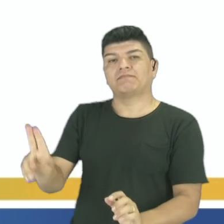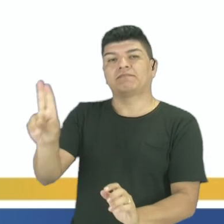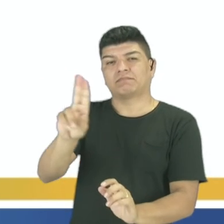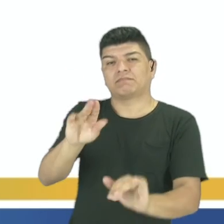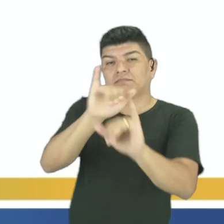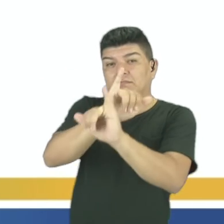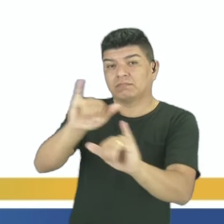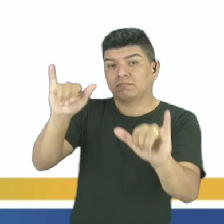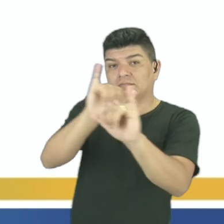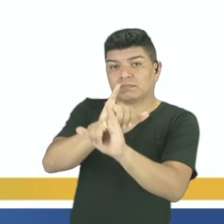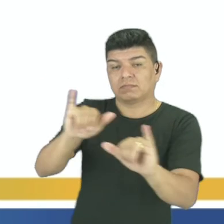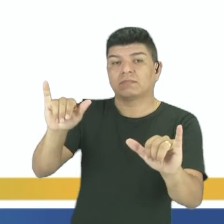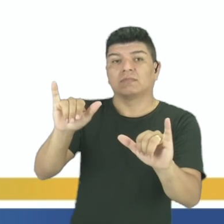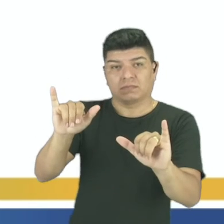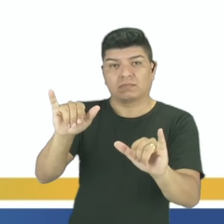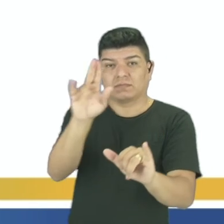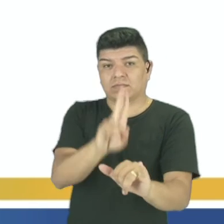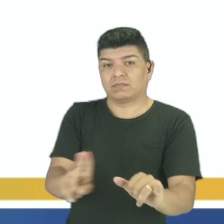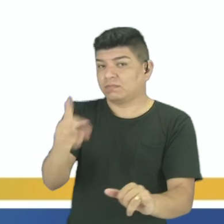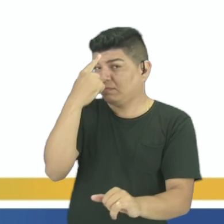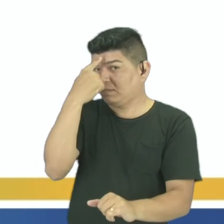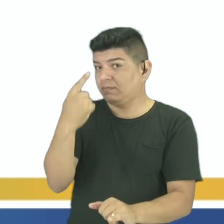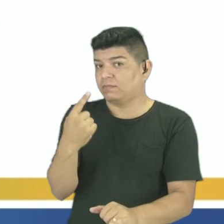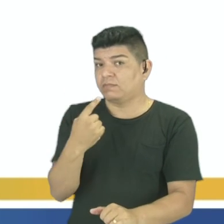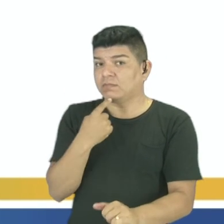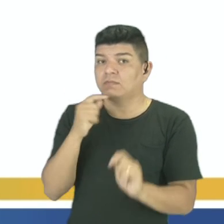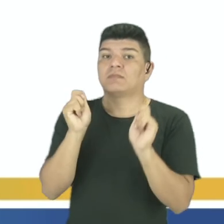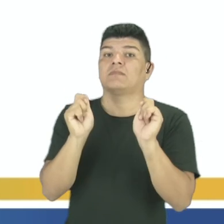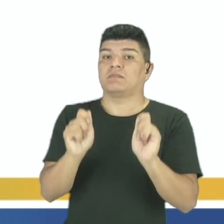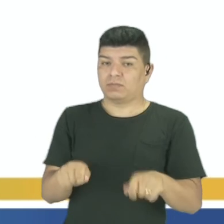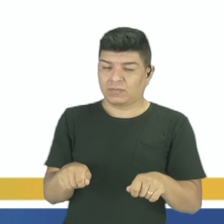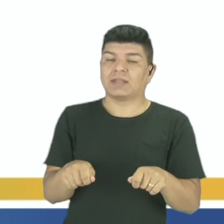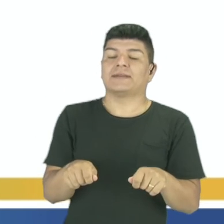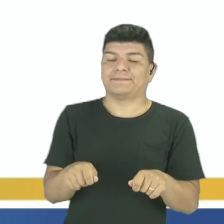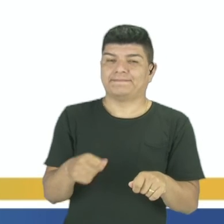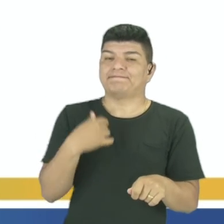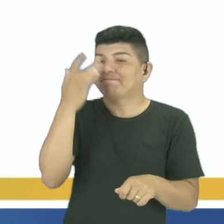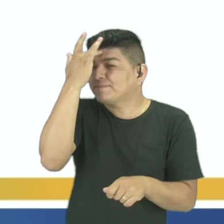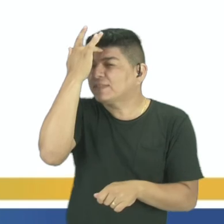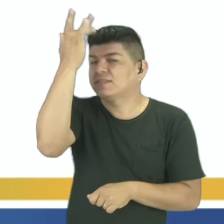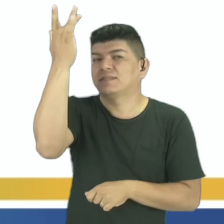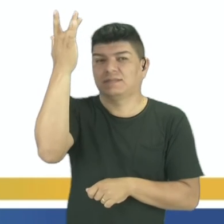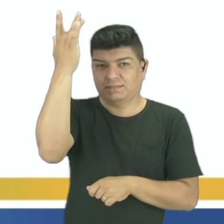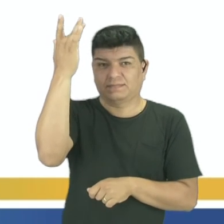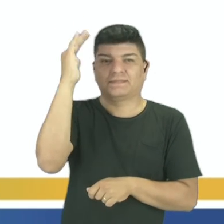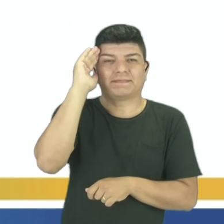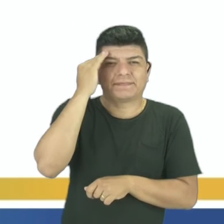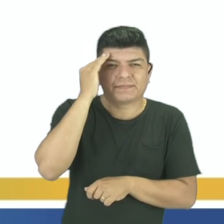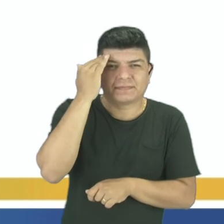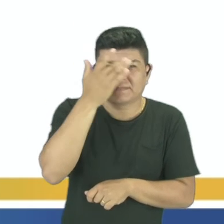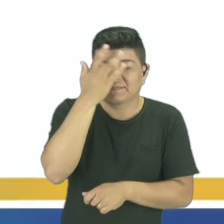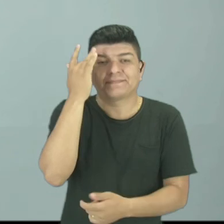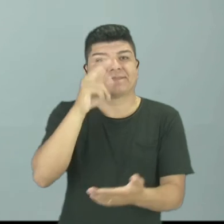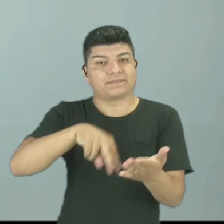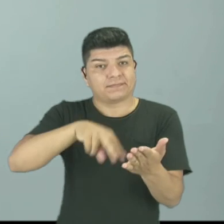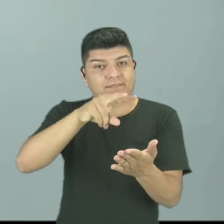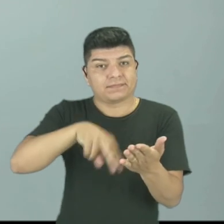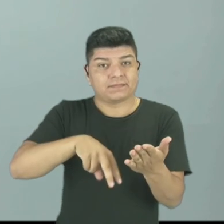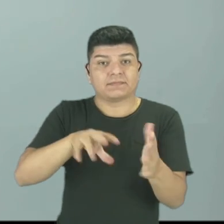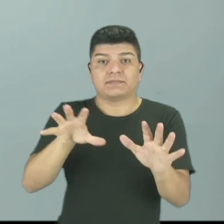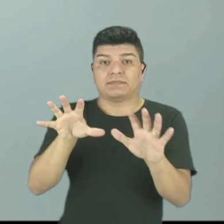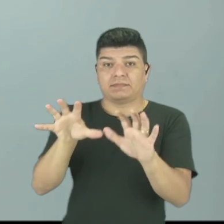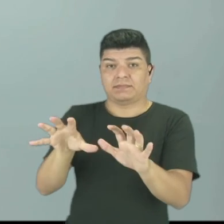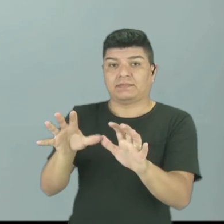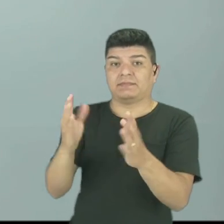na publicidade. Utilizar imagens pode ser uma forma de facilitar a compreensão do leitor. E